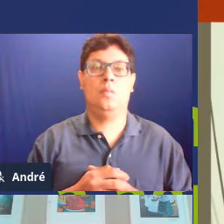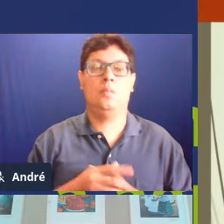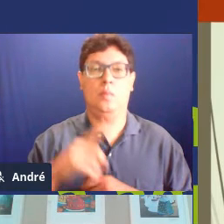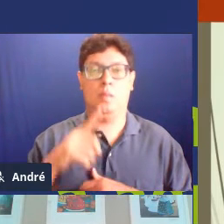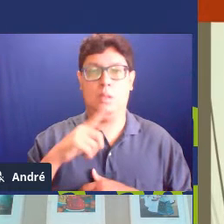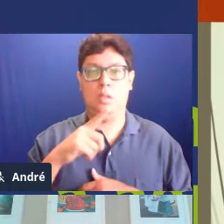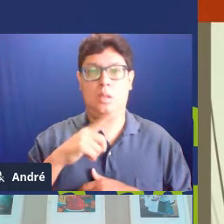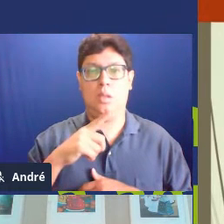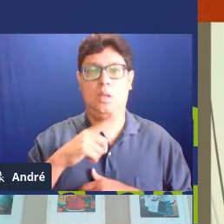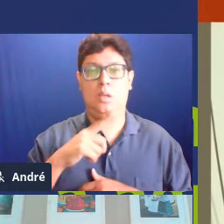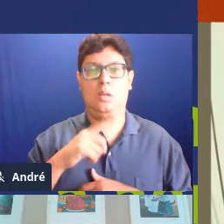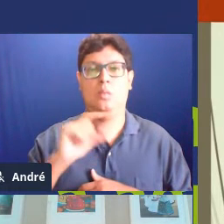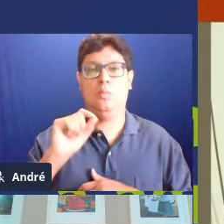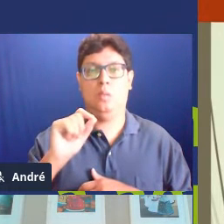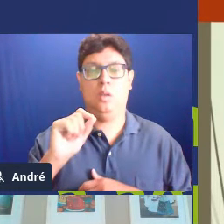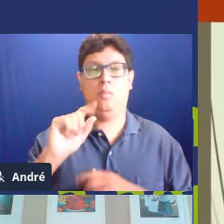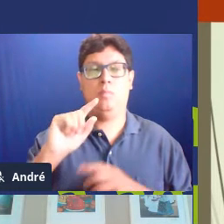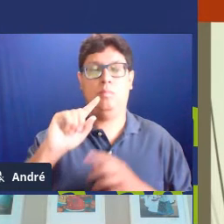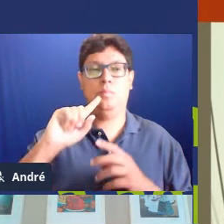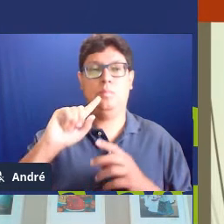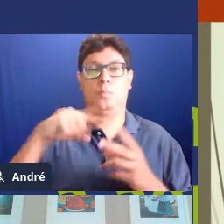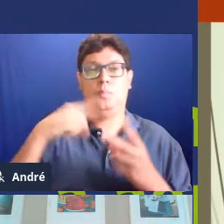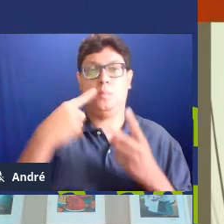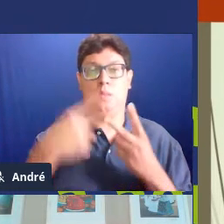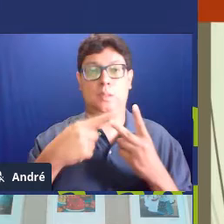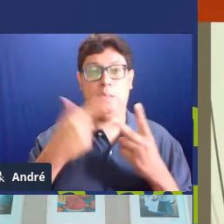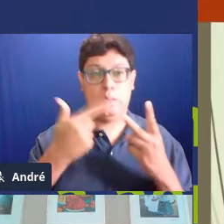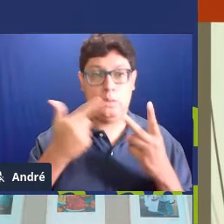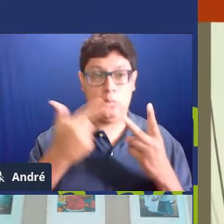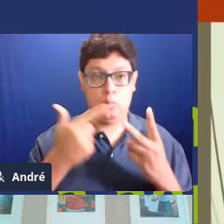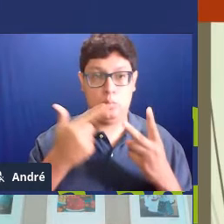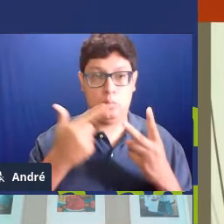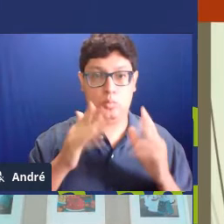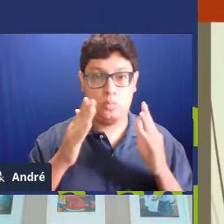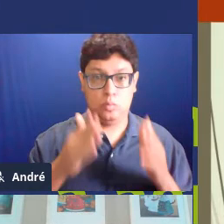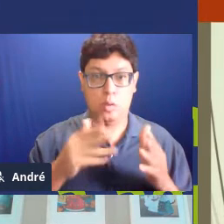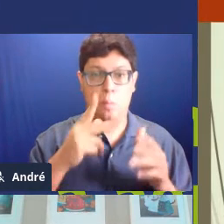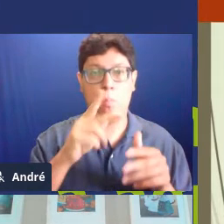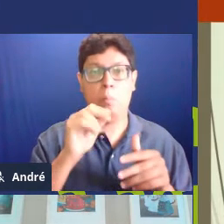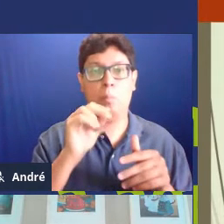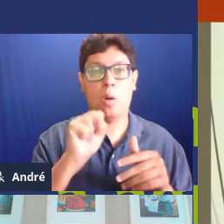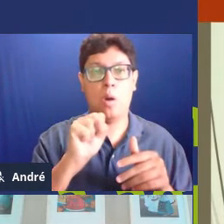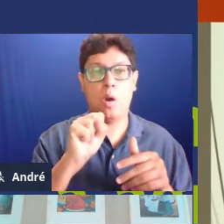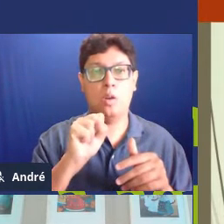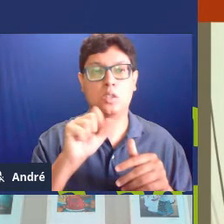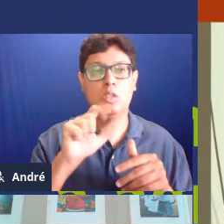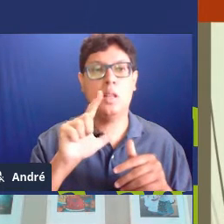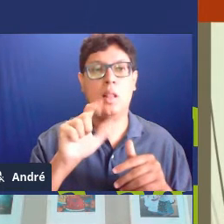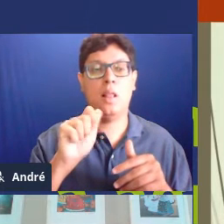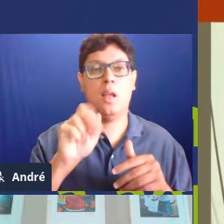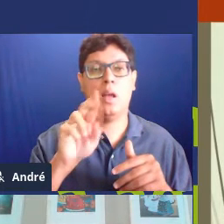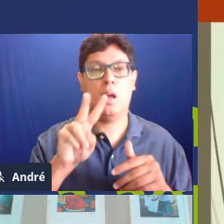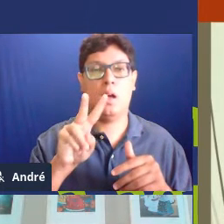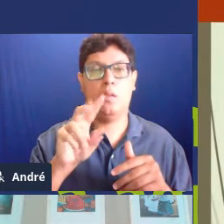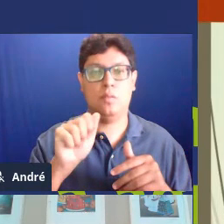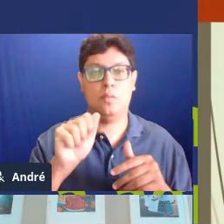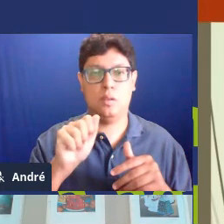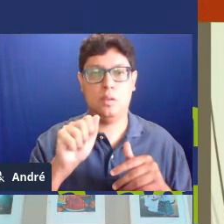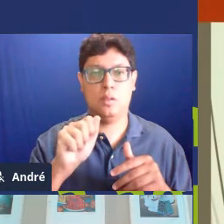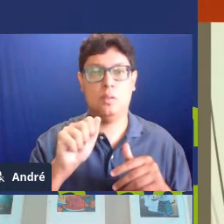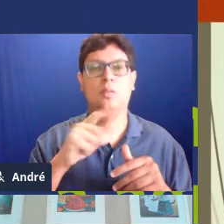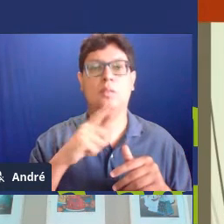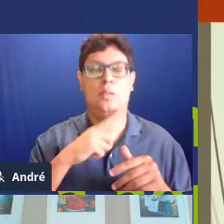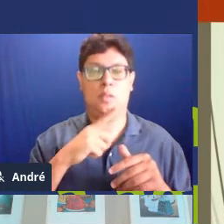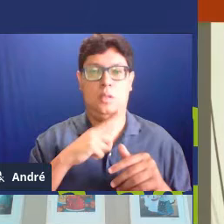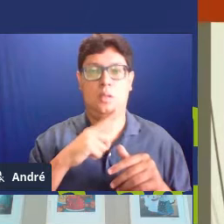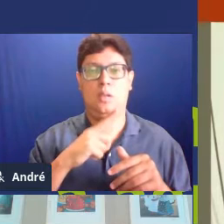procurar o fundo, não está mais nadando na água. Pode botar na água doce. Agora, se eu tirar ela de um pH e